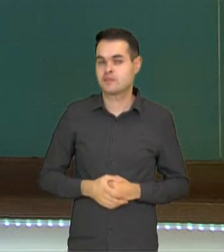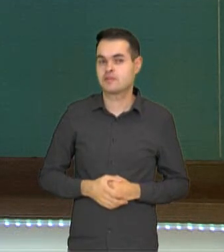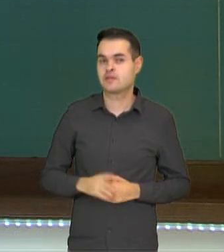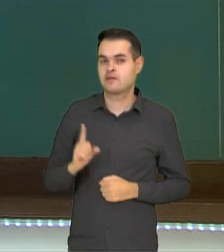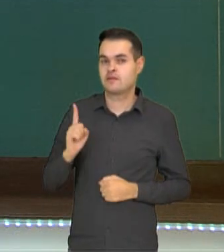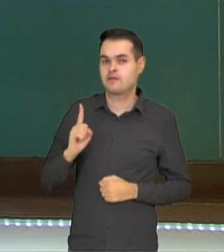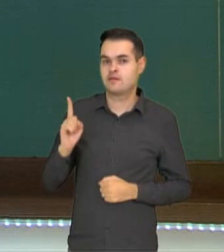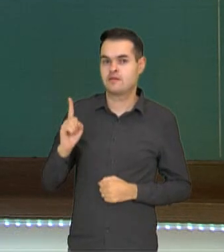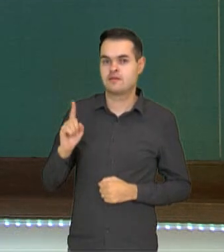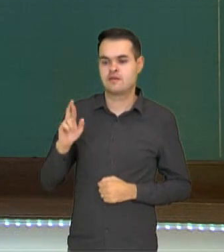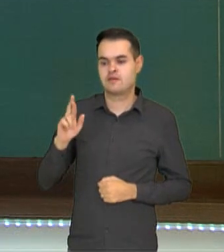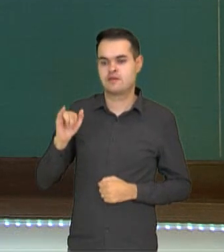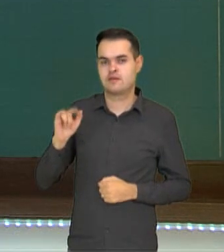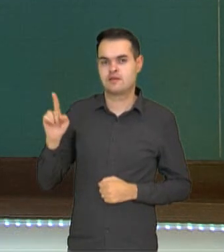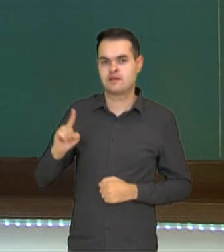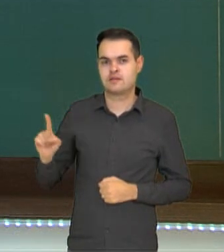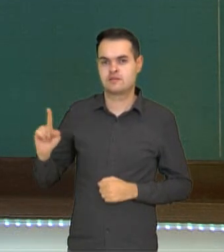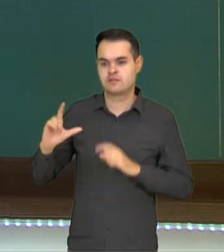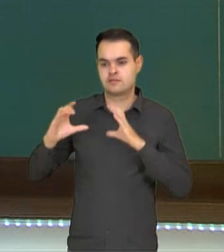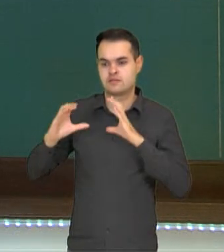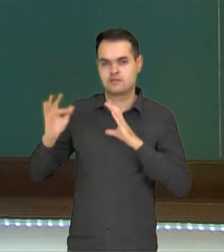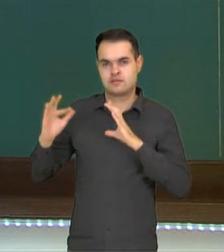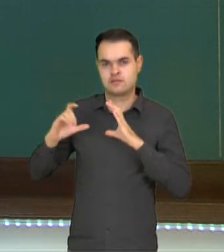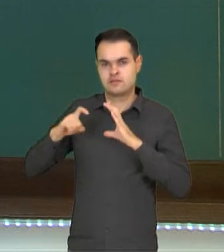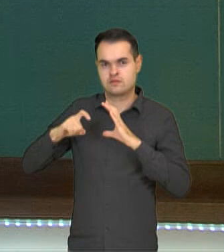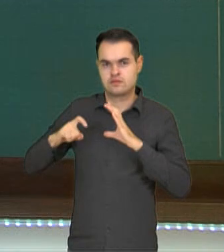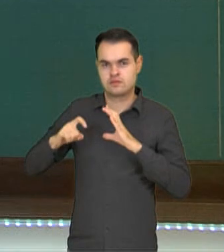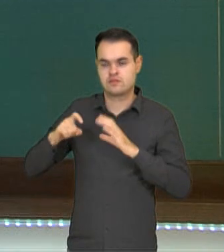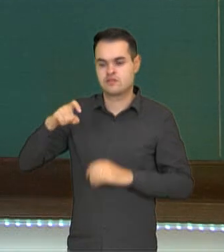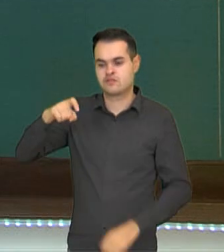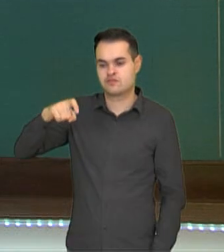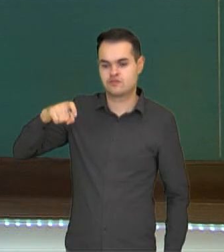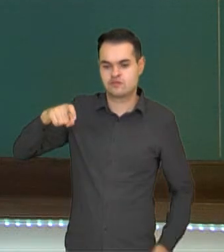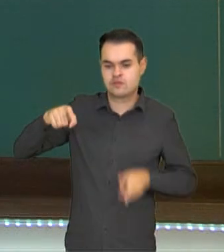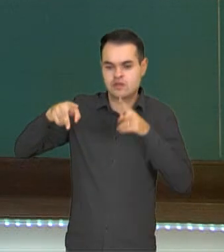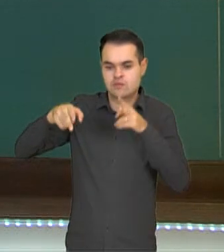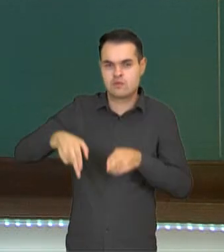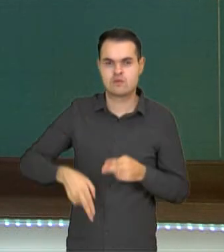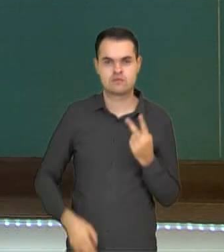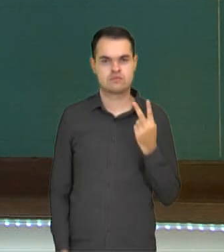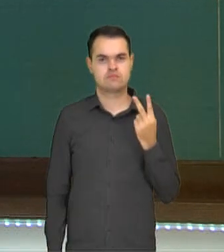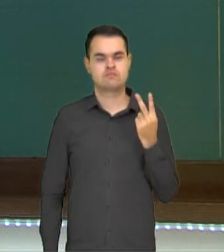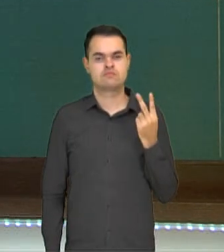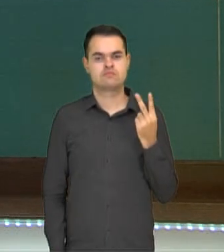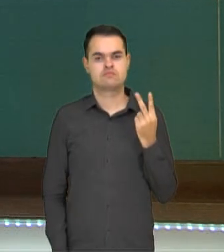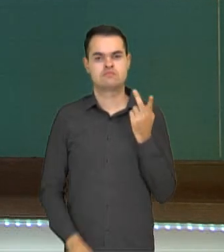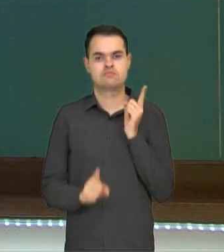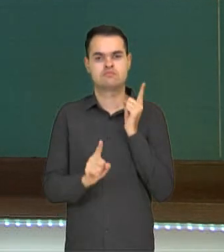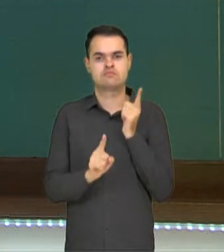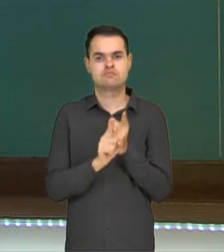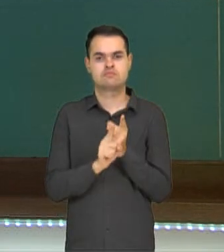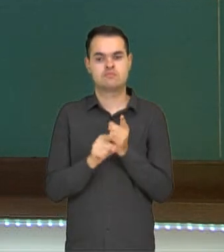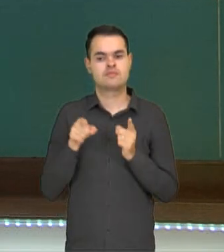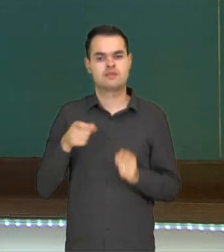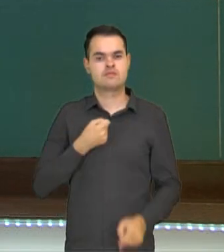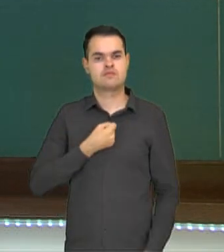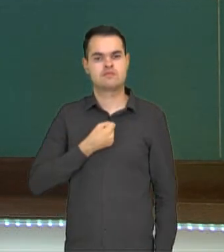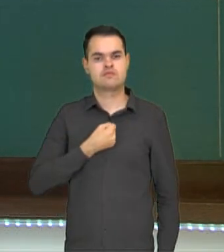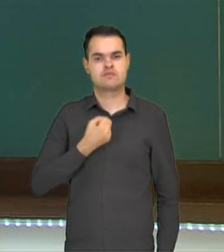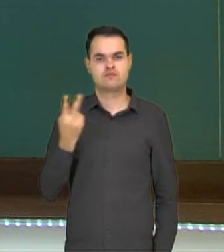Então, ó, a raiz da função é x igual a 2, tá? Então, nós encontramos esse valor, né? Se